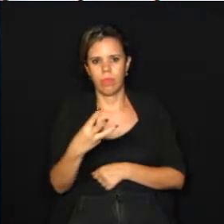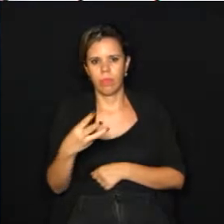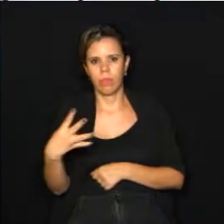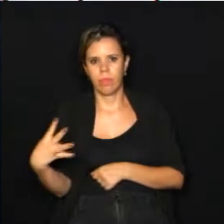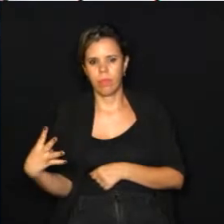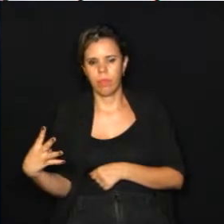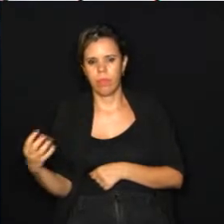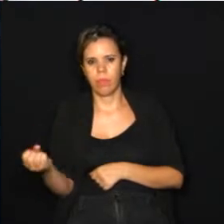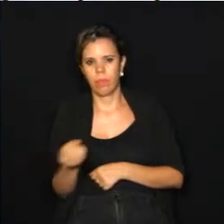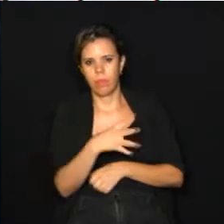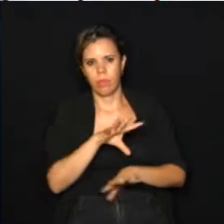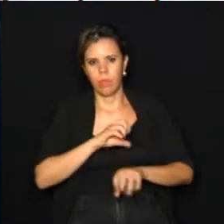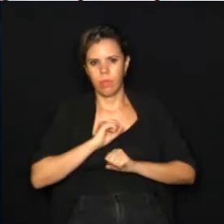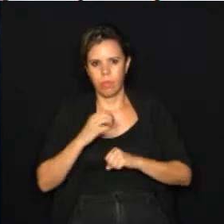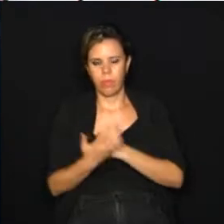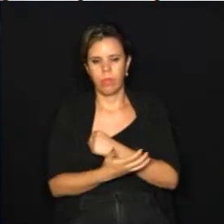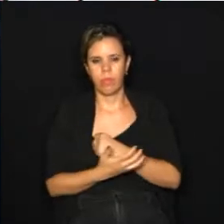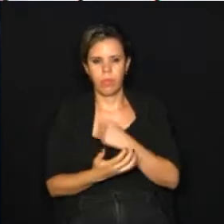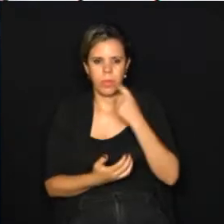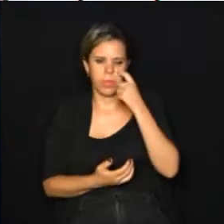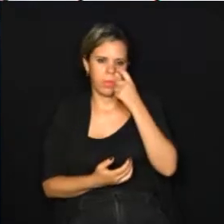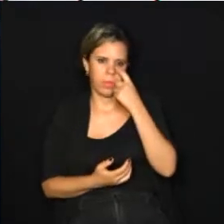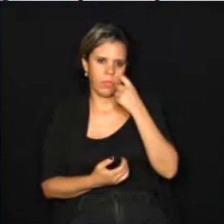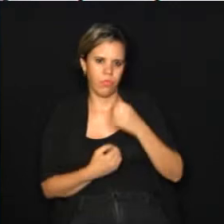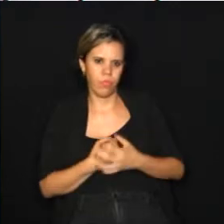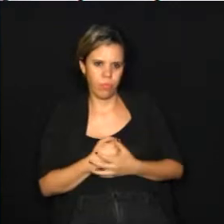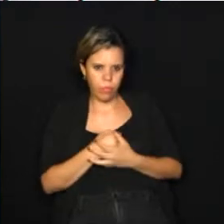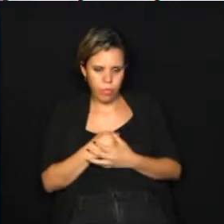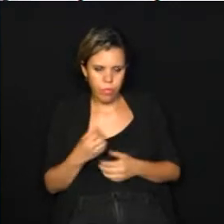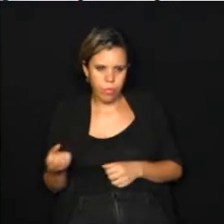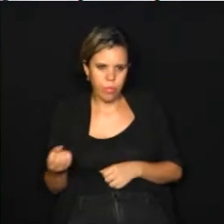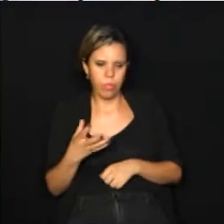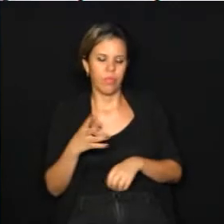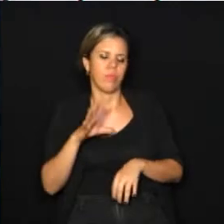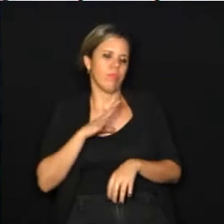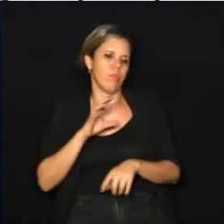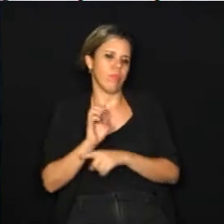50.434 novos casos da doença. No estado de São Paulo,